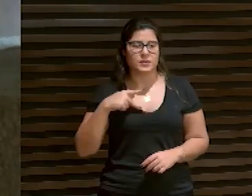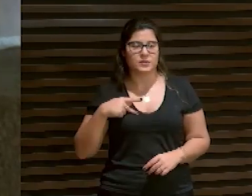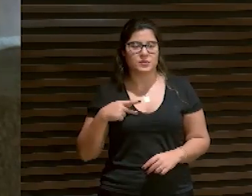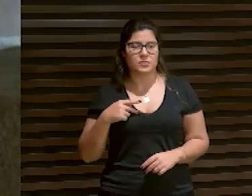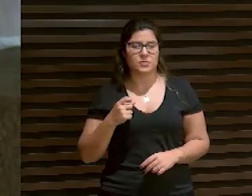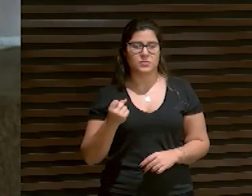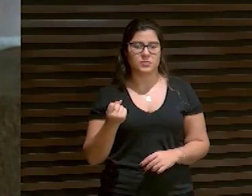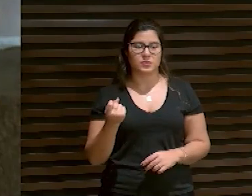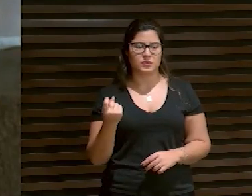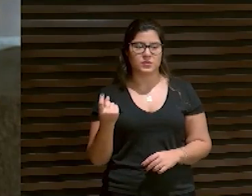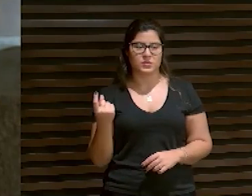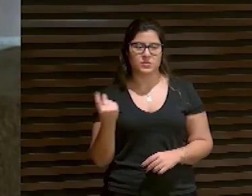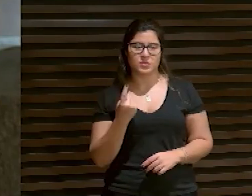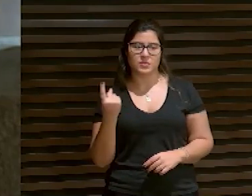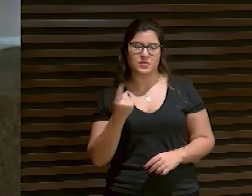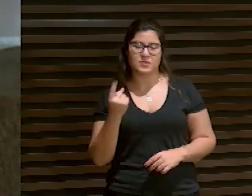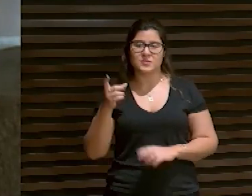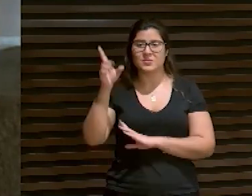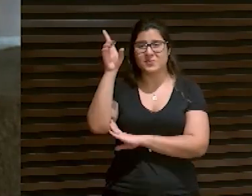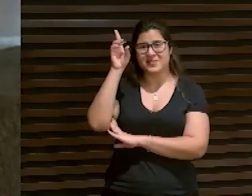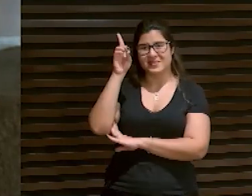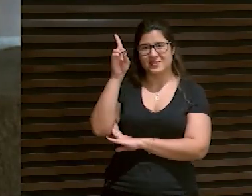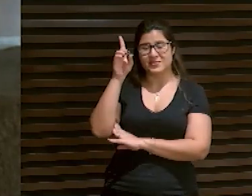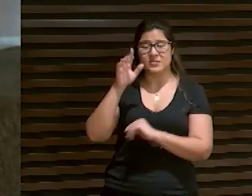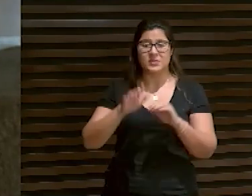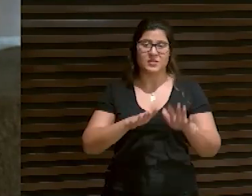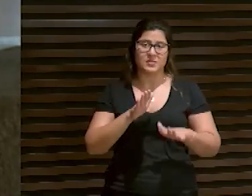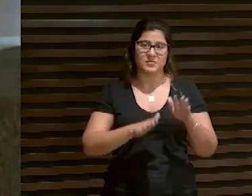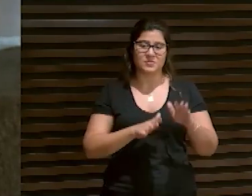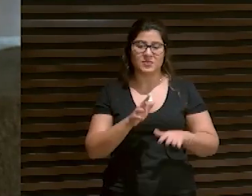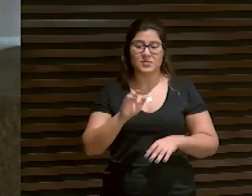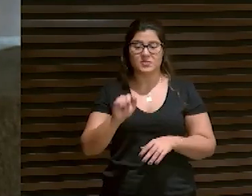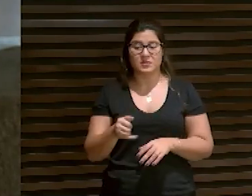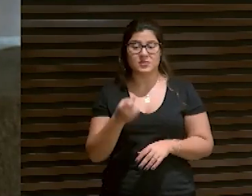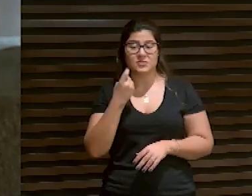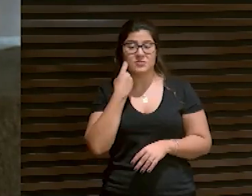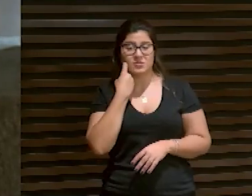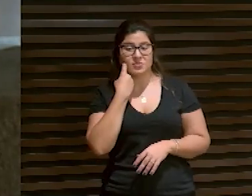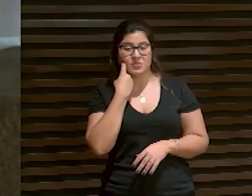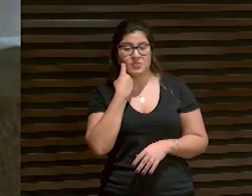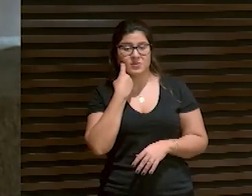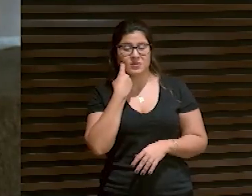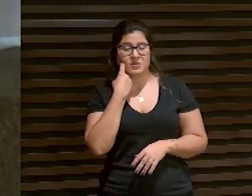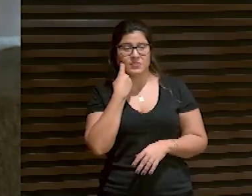Então talvez, irmãos, Jonas ele está assim também por conta